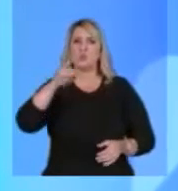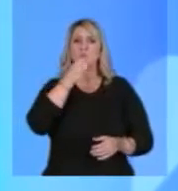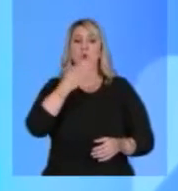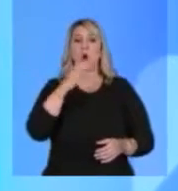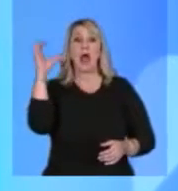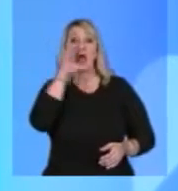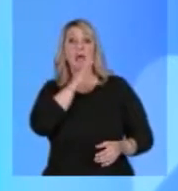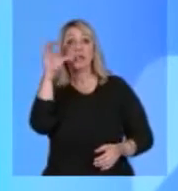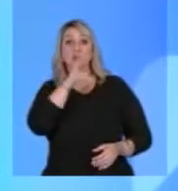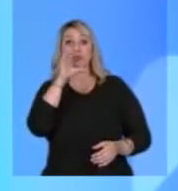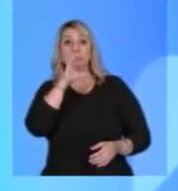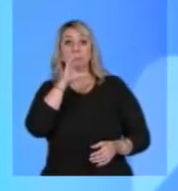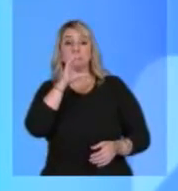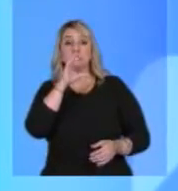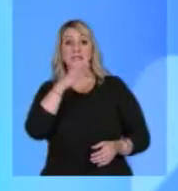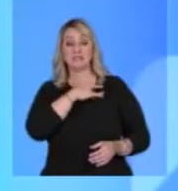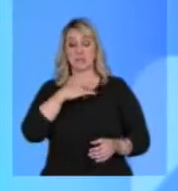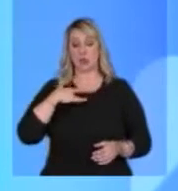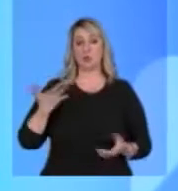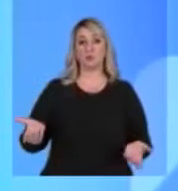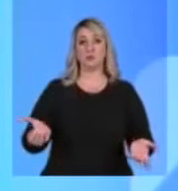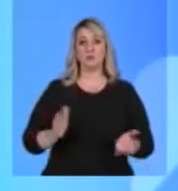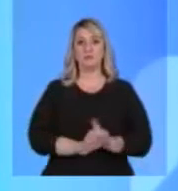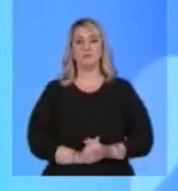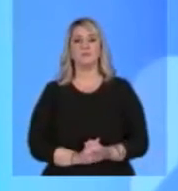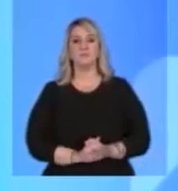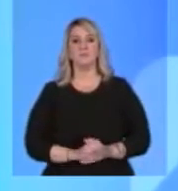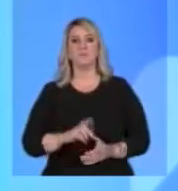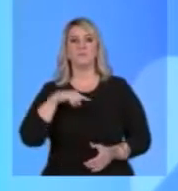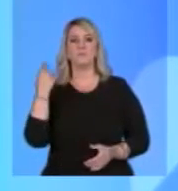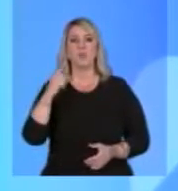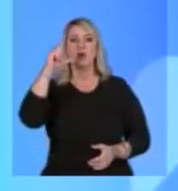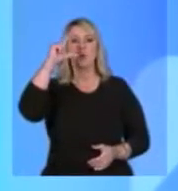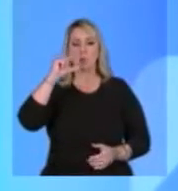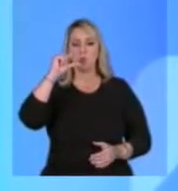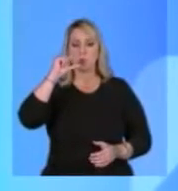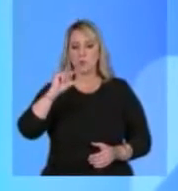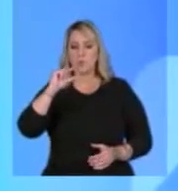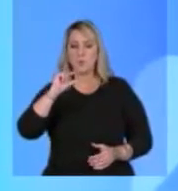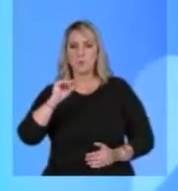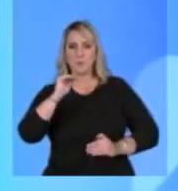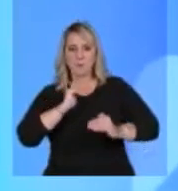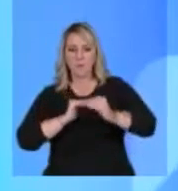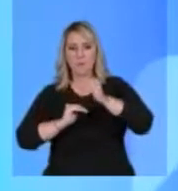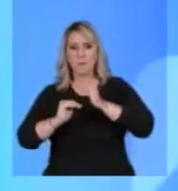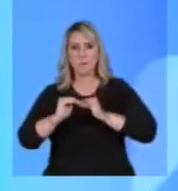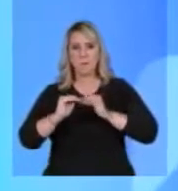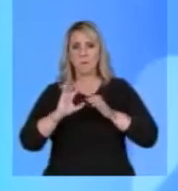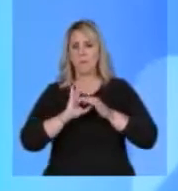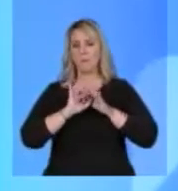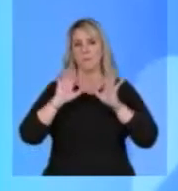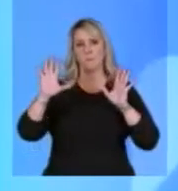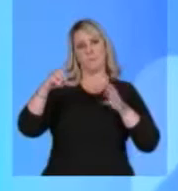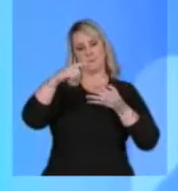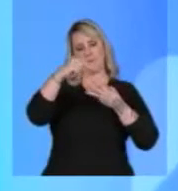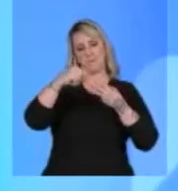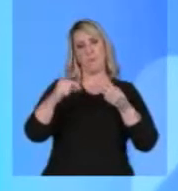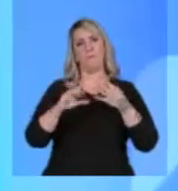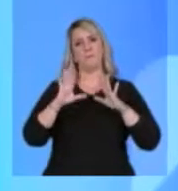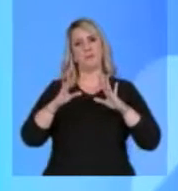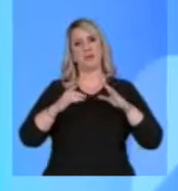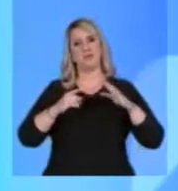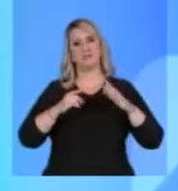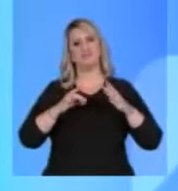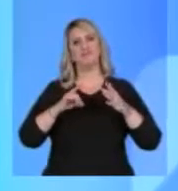emergência o sistema de saúde nós reduzimos progressivamente as dispensas de licitação mas há desafios ainda